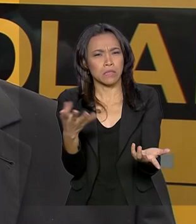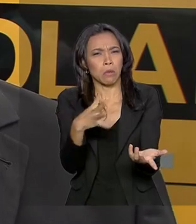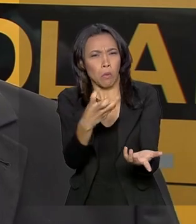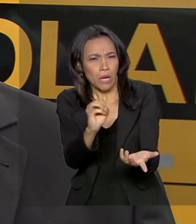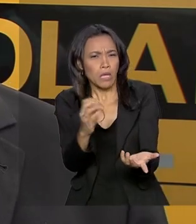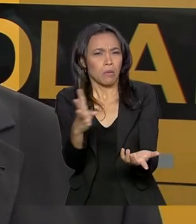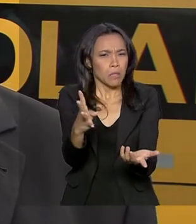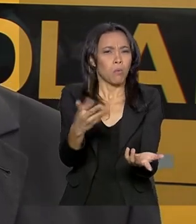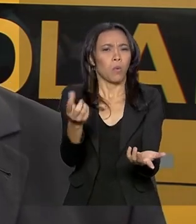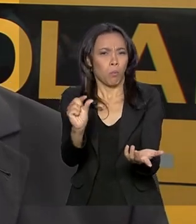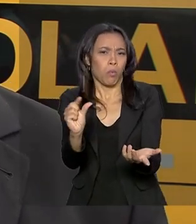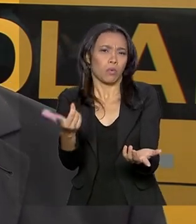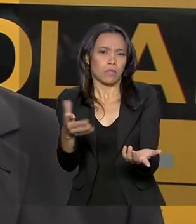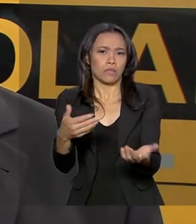vai sanar muitos problemas locais nossos. passo que conseguindo.